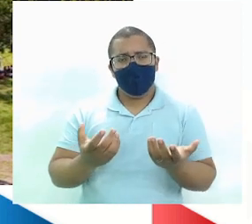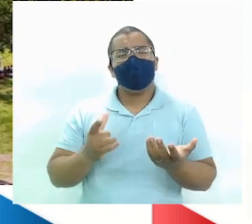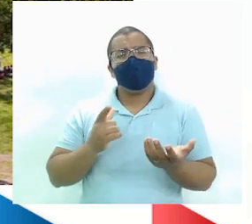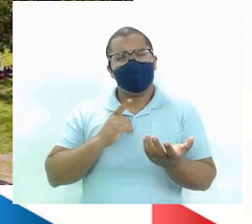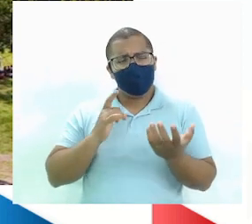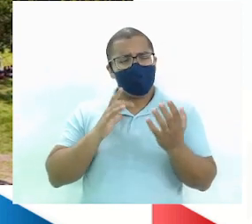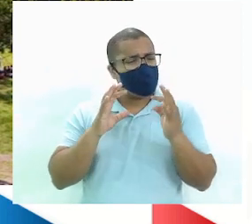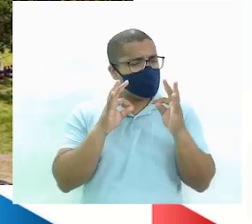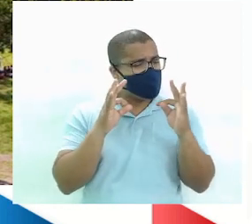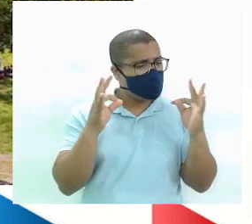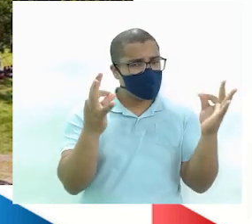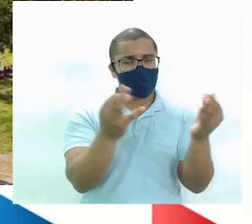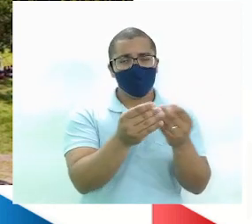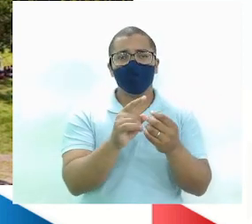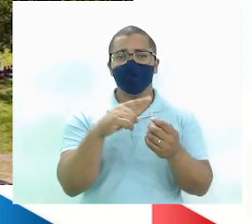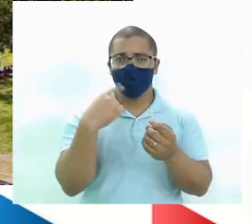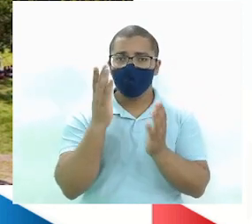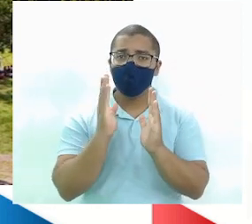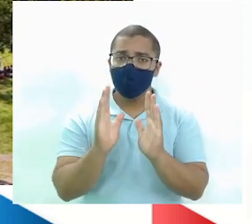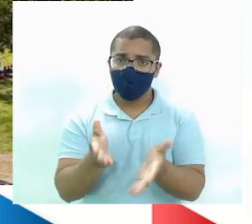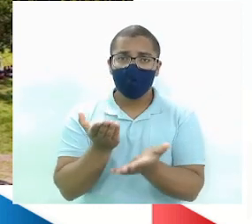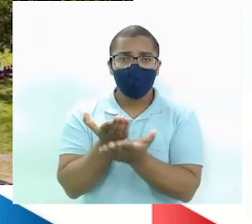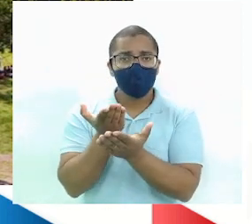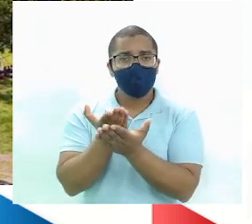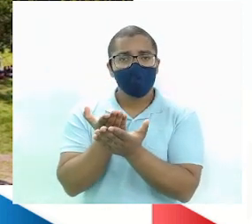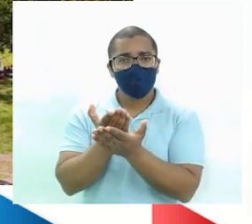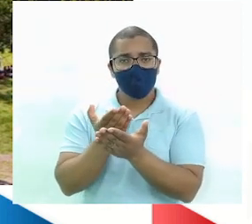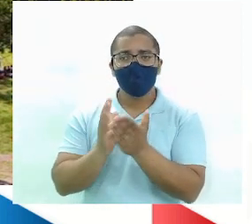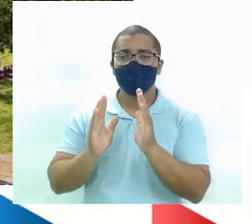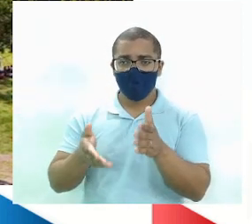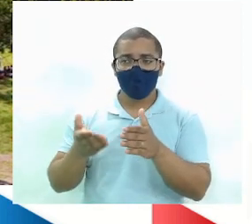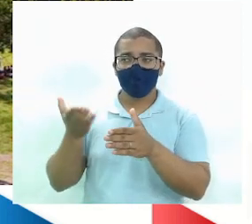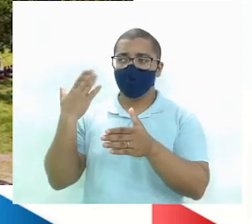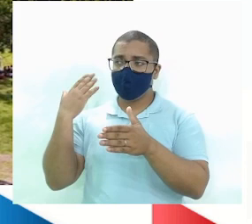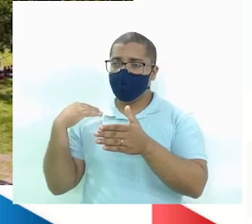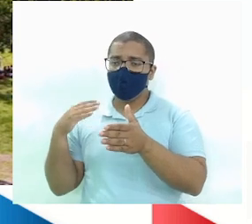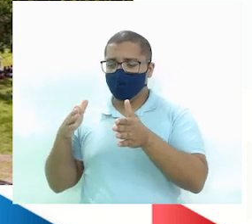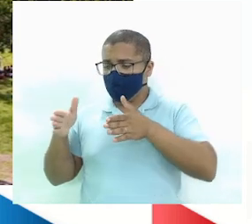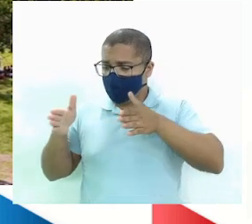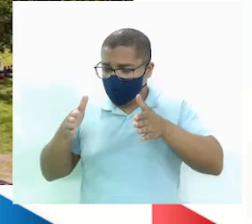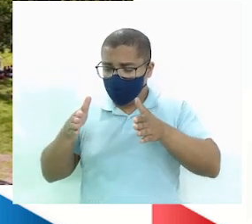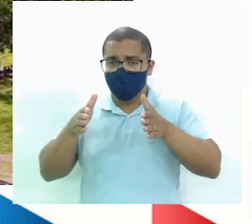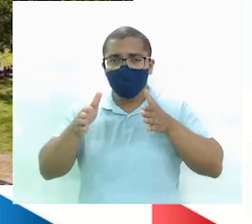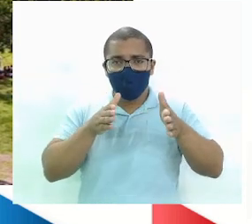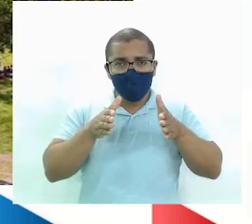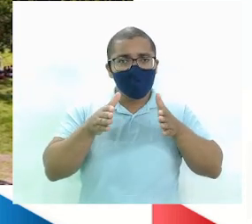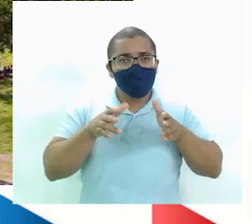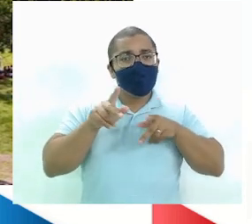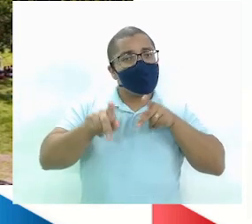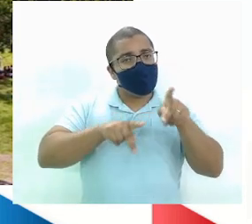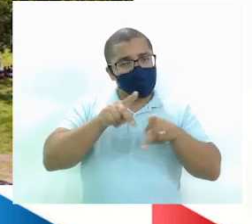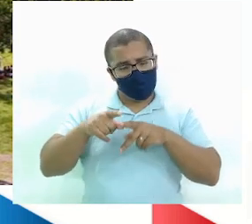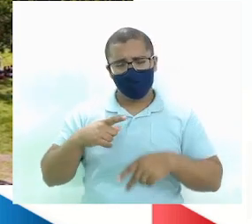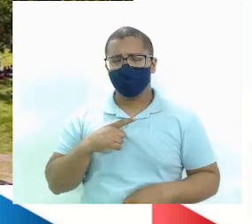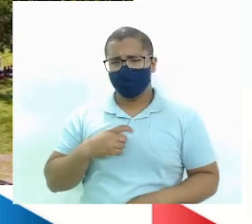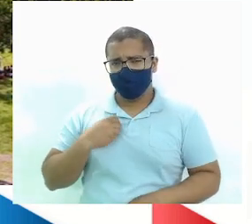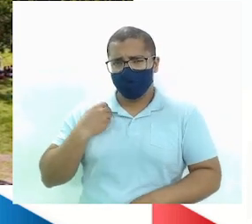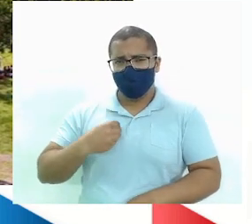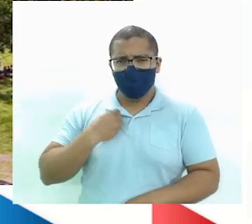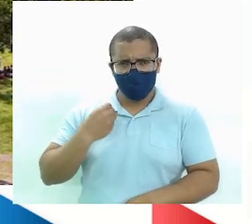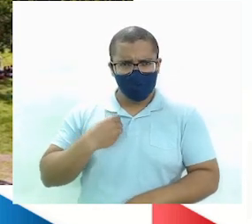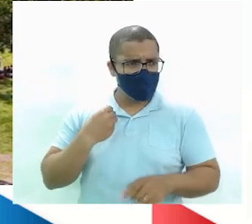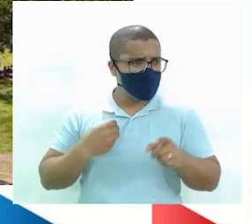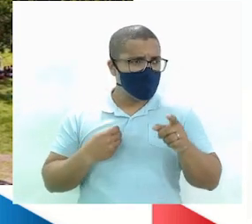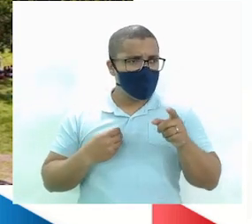tudo aquilo que a gente já estuda em outras épocas e civilizações. Então nada é